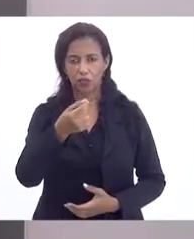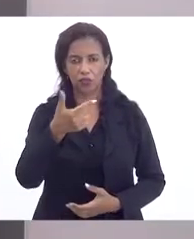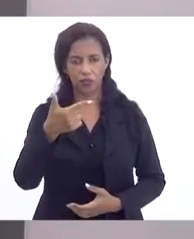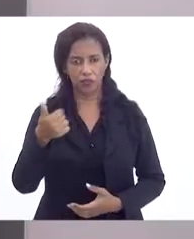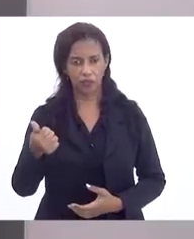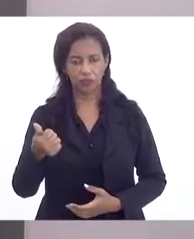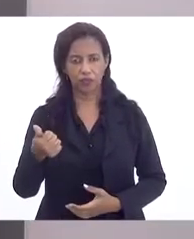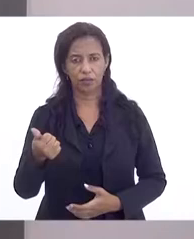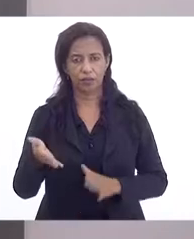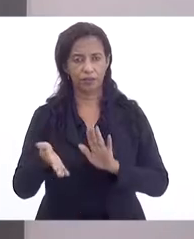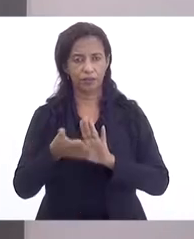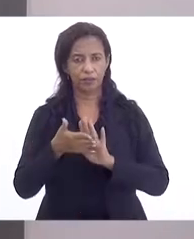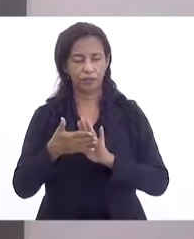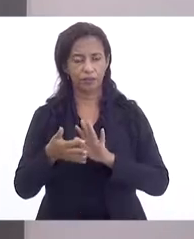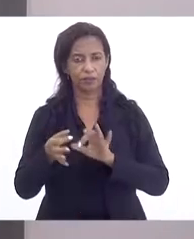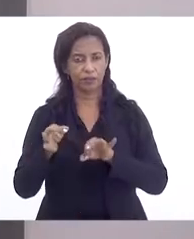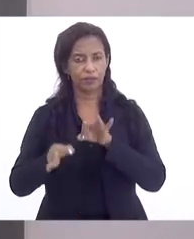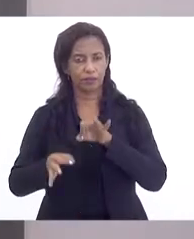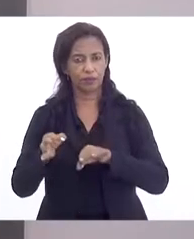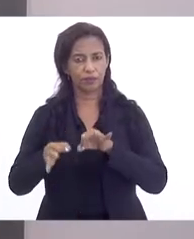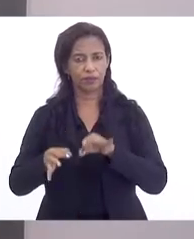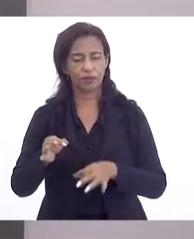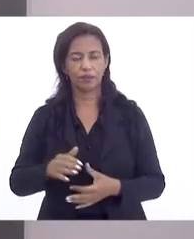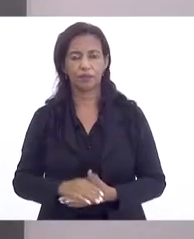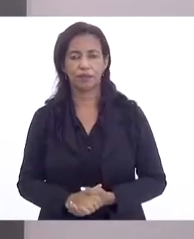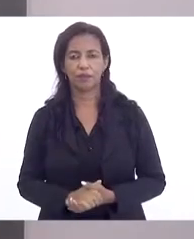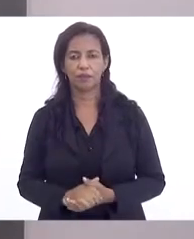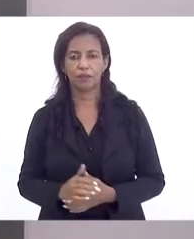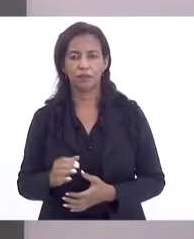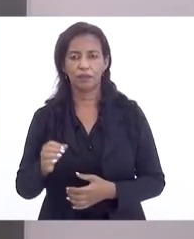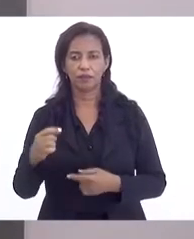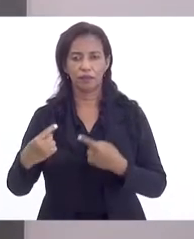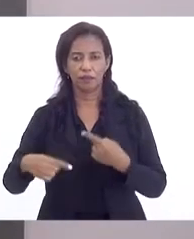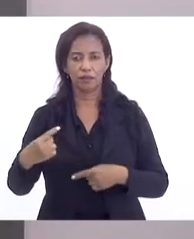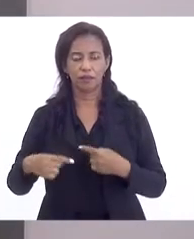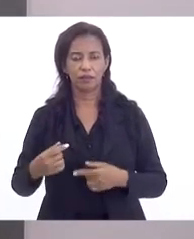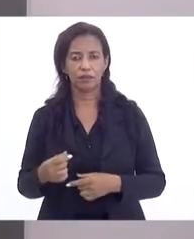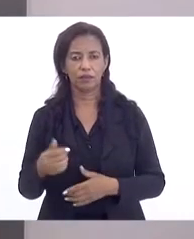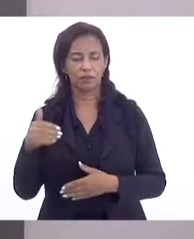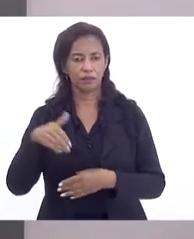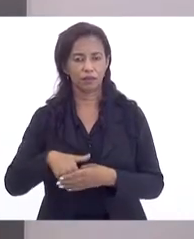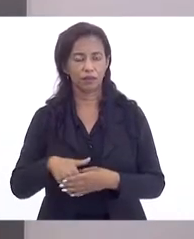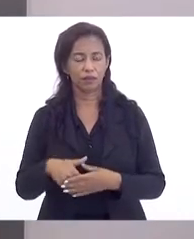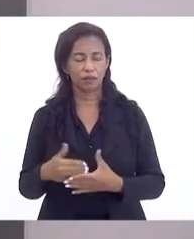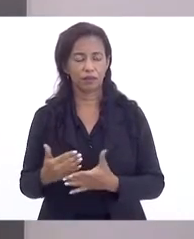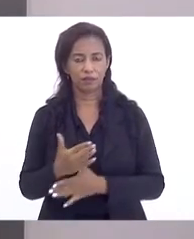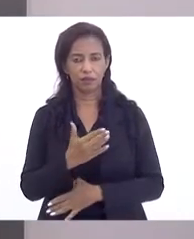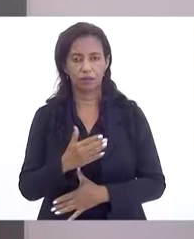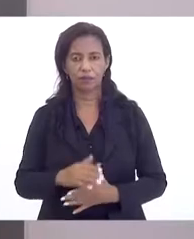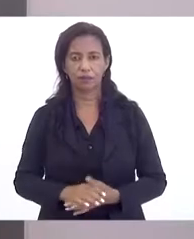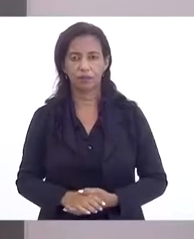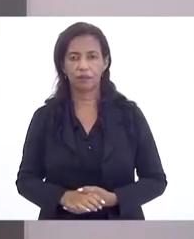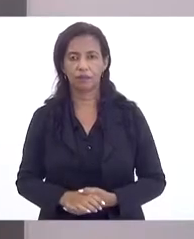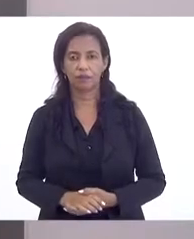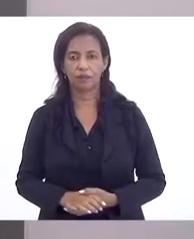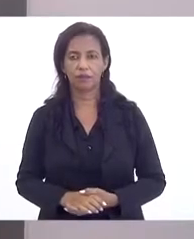4714-2021, parecer pela juridicidade. Em discussão, em votação, aprovado.